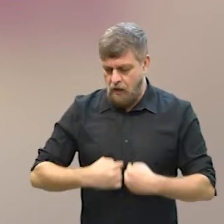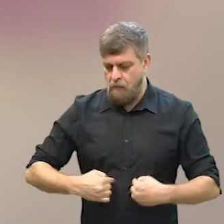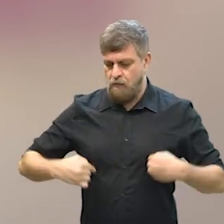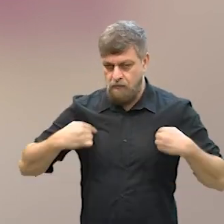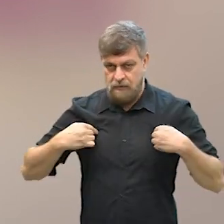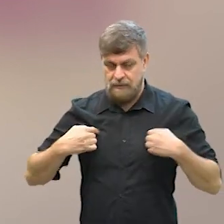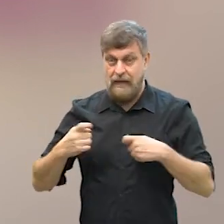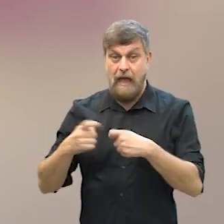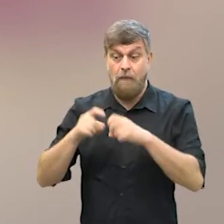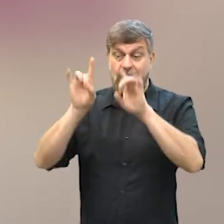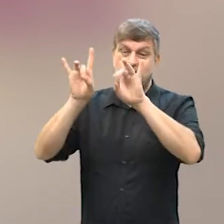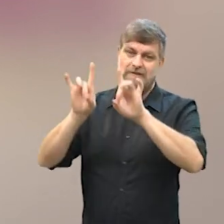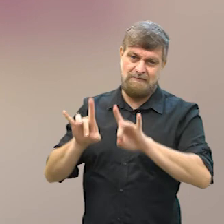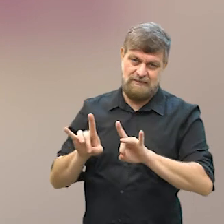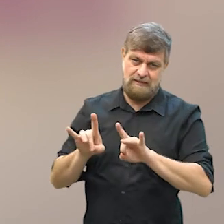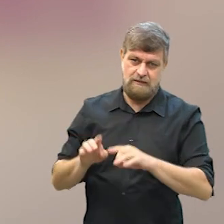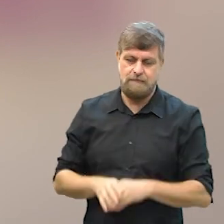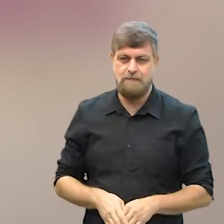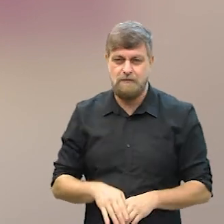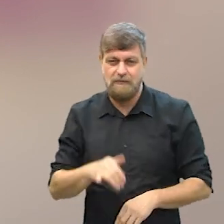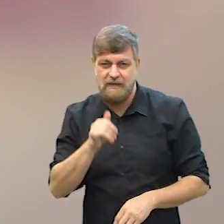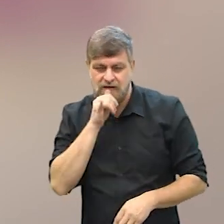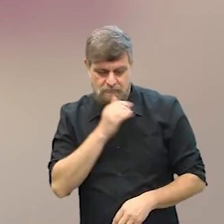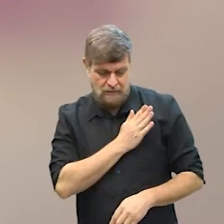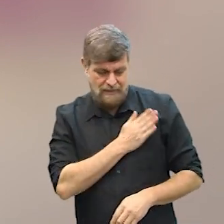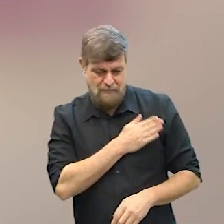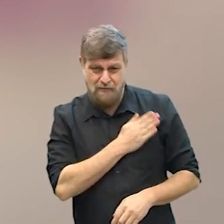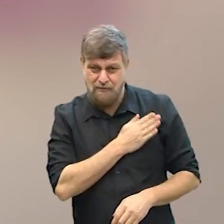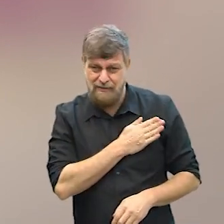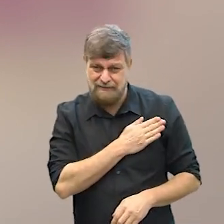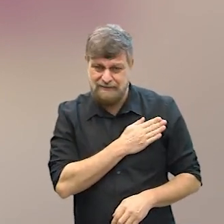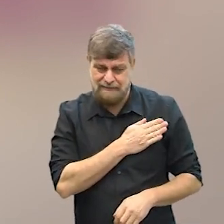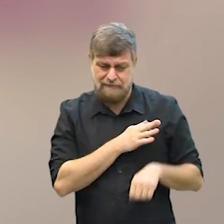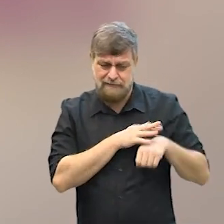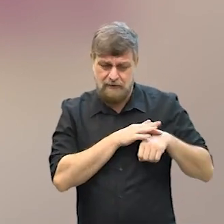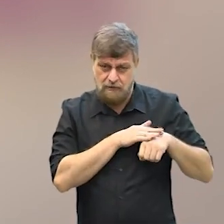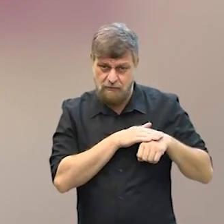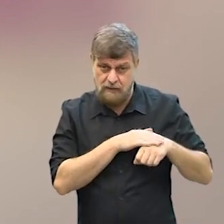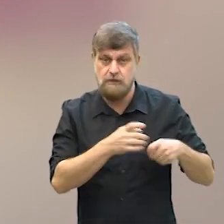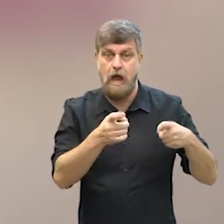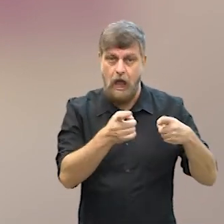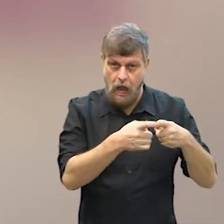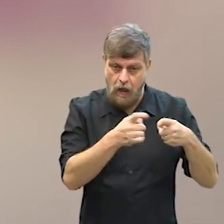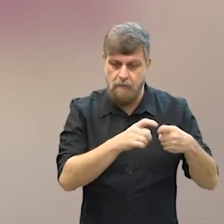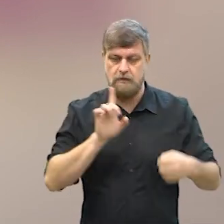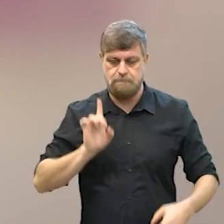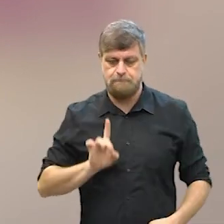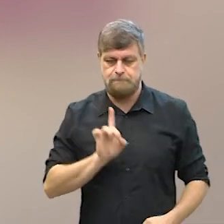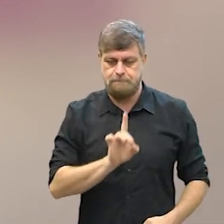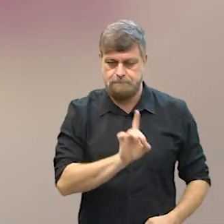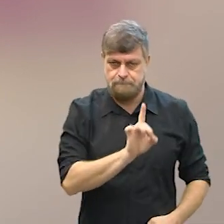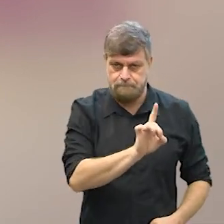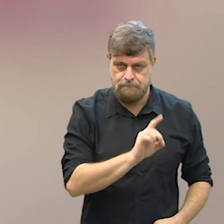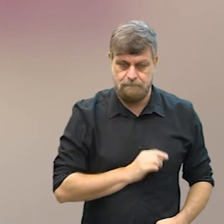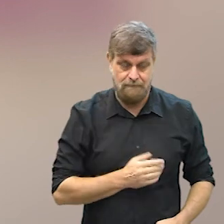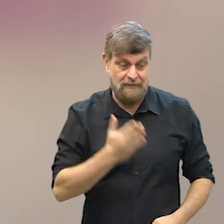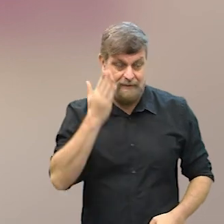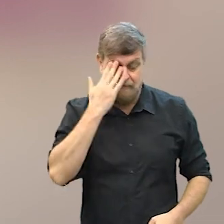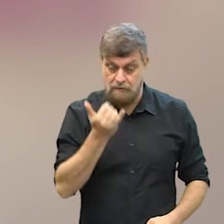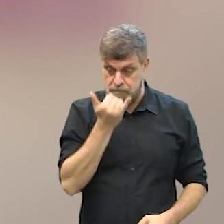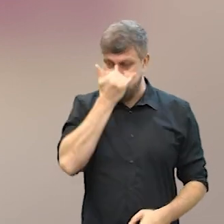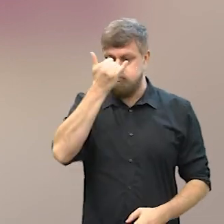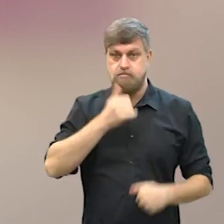médico especialista em pulmão. Se eu tenho uma doença cardíaca, vou procurar o meu cardiologista para ver se isso não está me causando